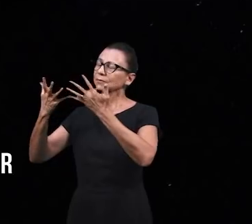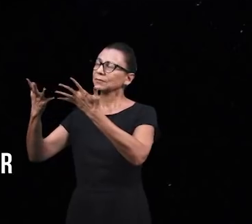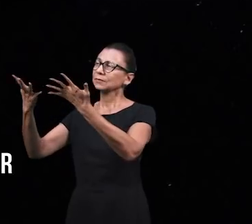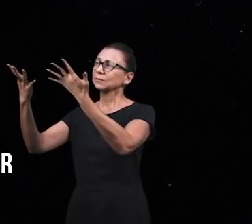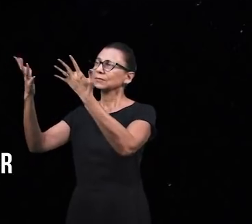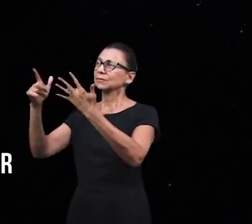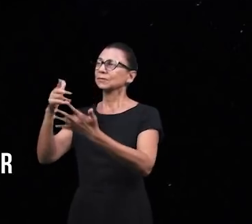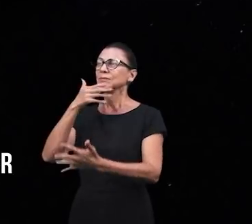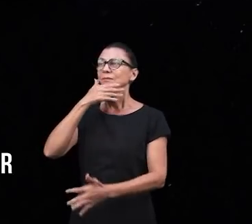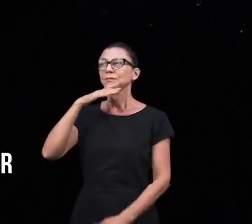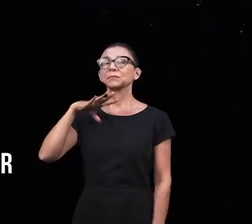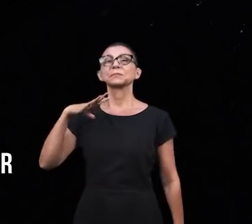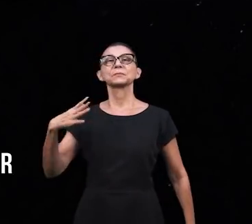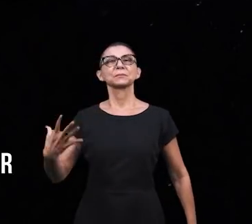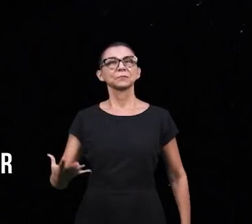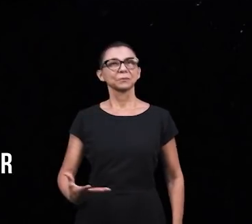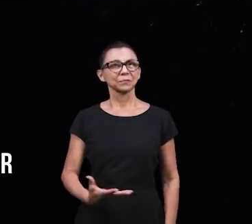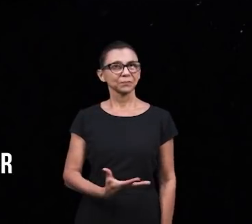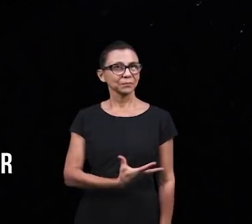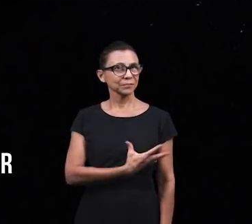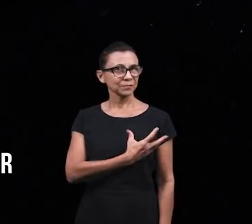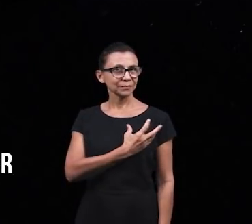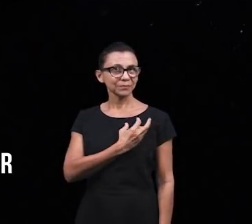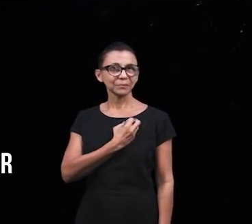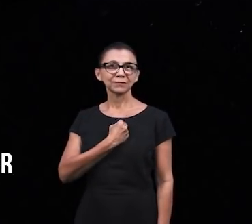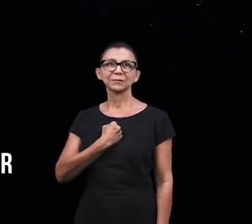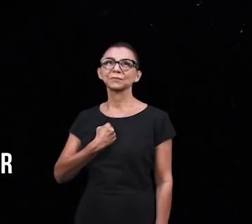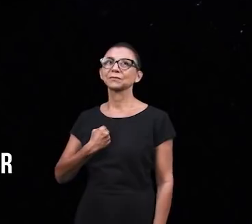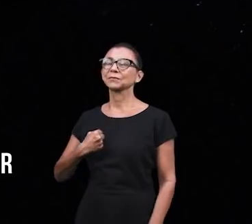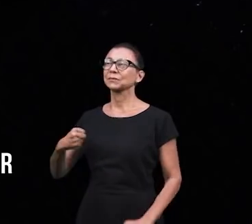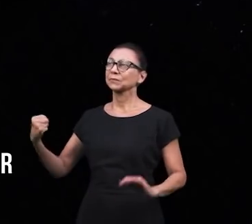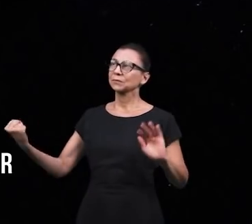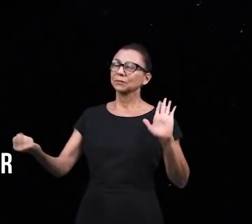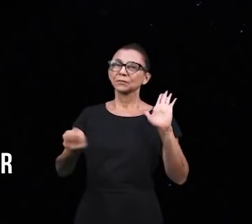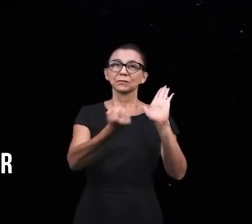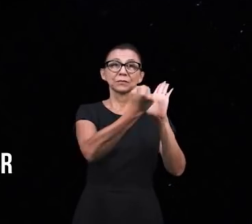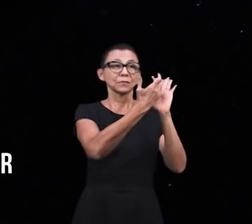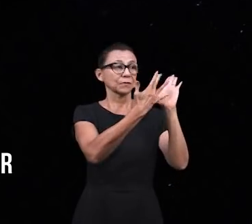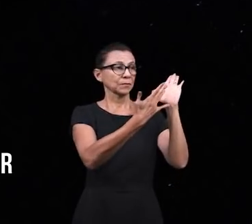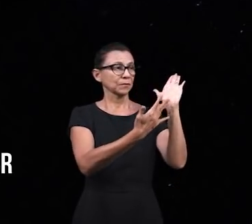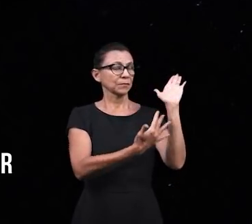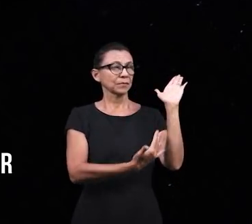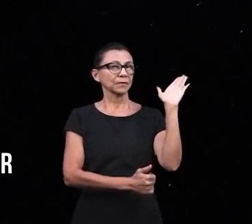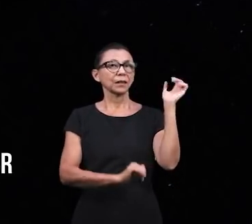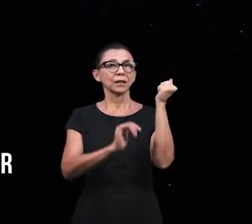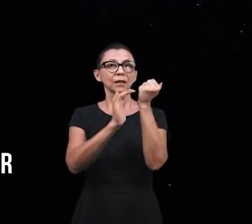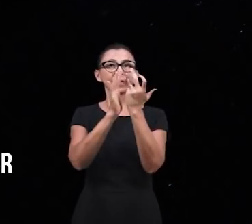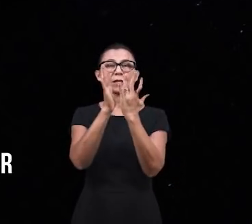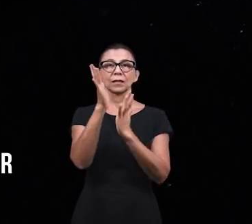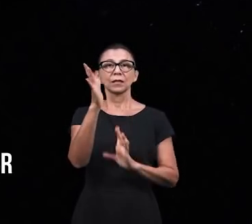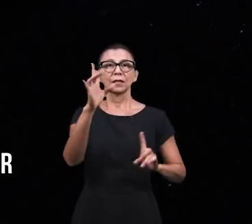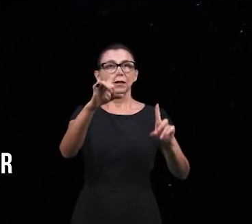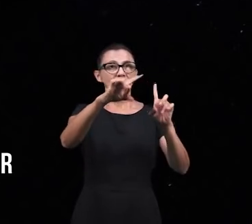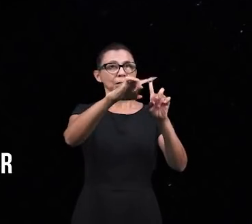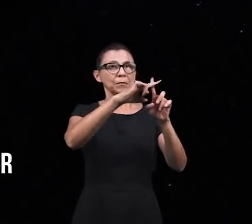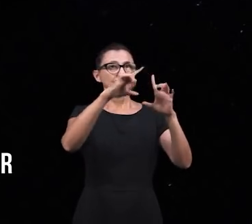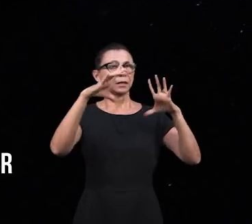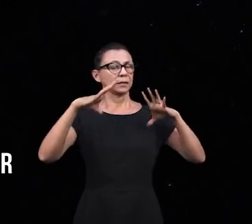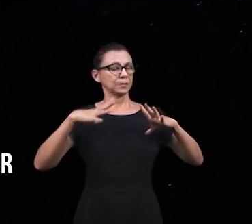meu Salvador. Já me lavou teu sangue